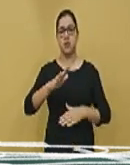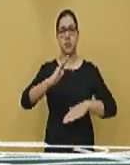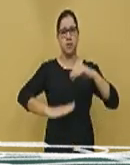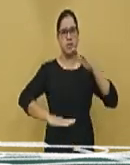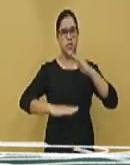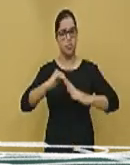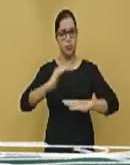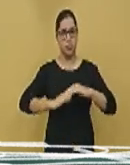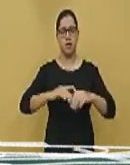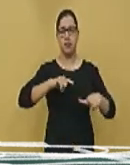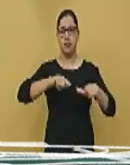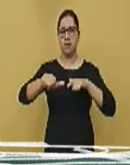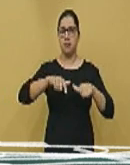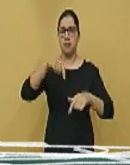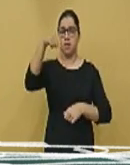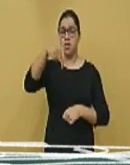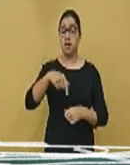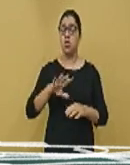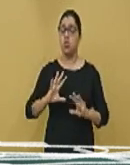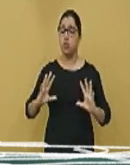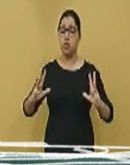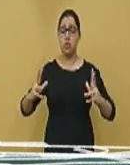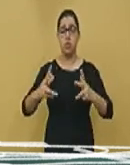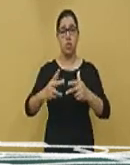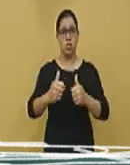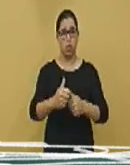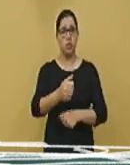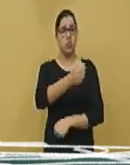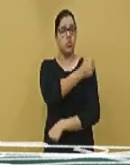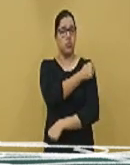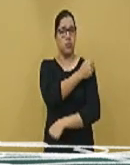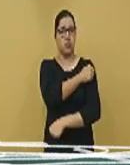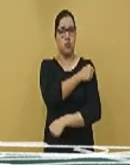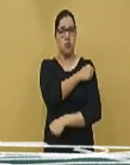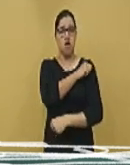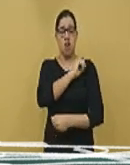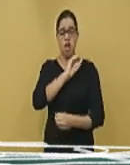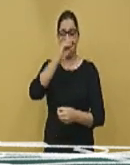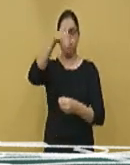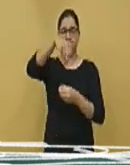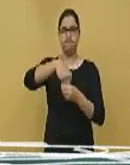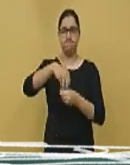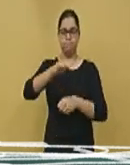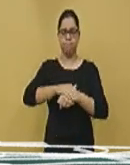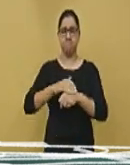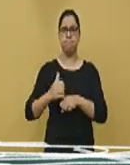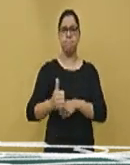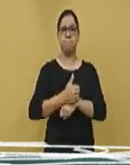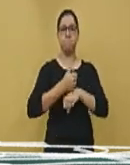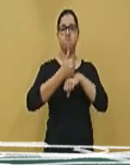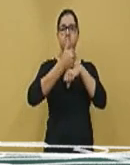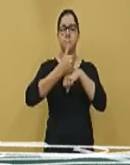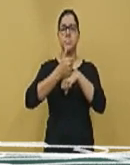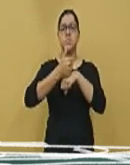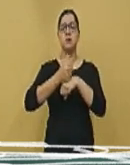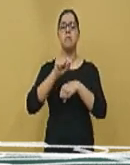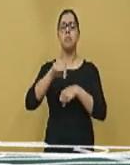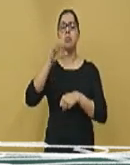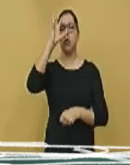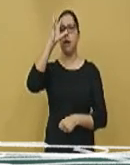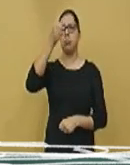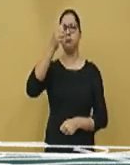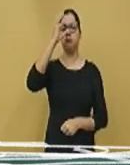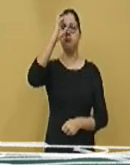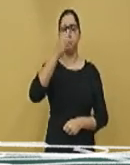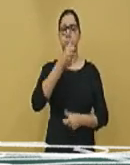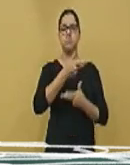estão, colocando essas pessoas e os alunos no centro da instituição, como tomadores de decisão, como pessoas